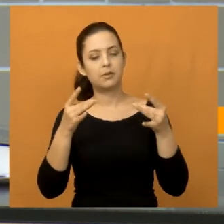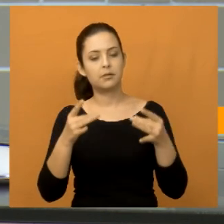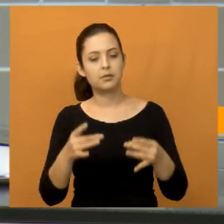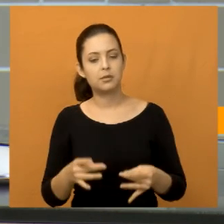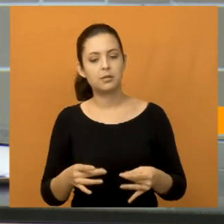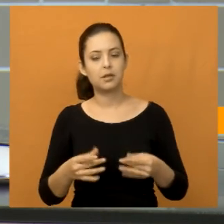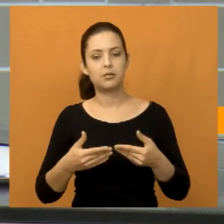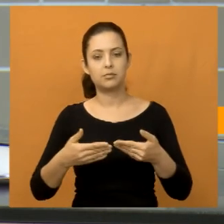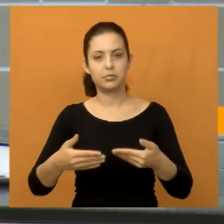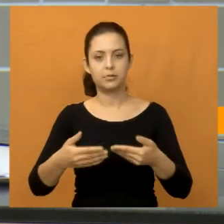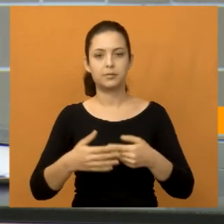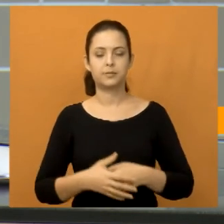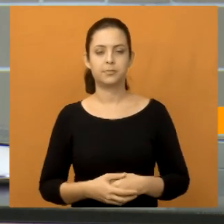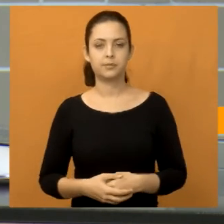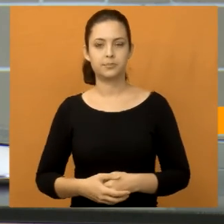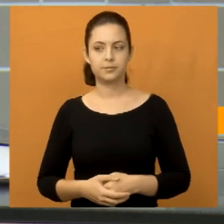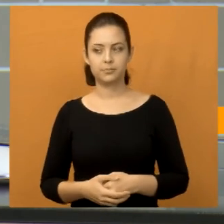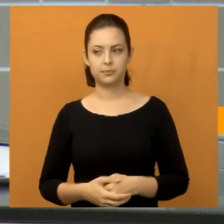detalhamento adiante.